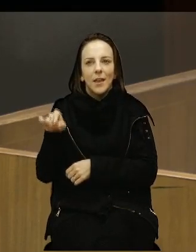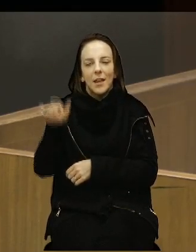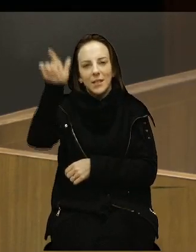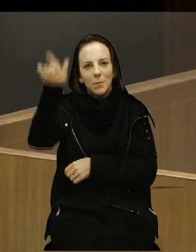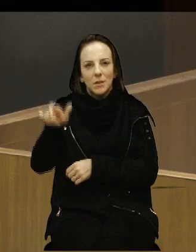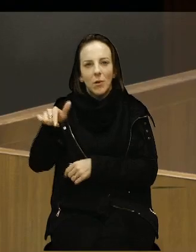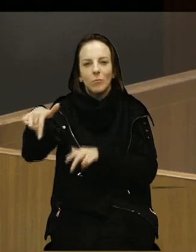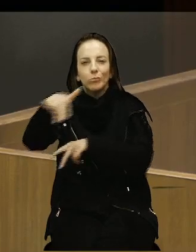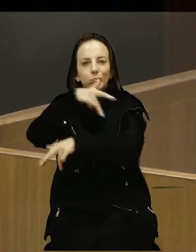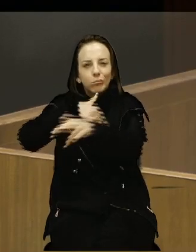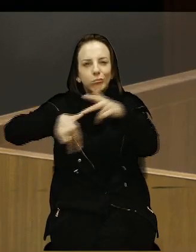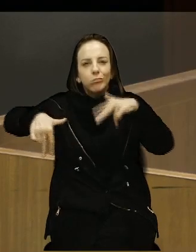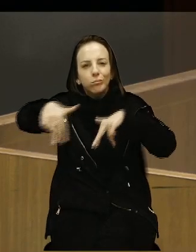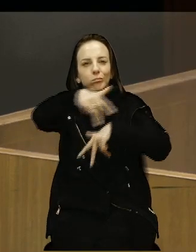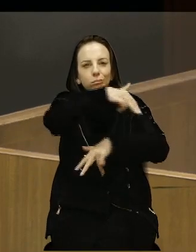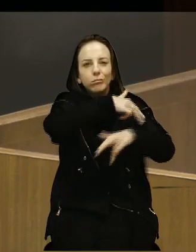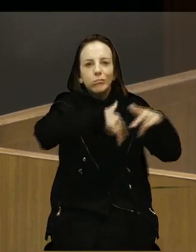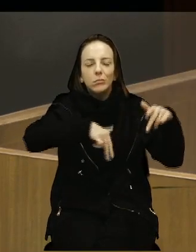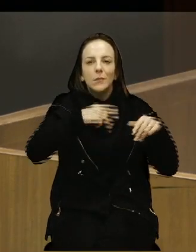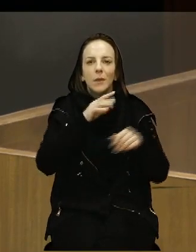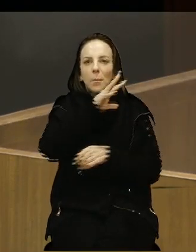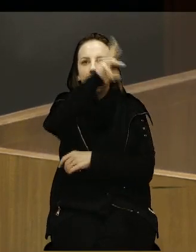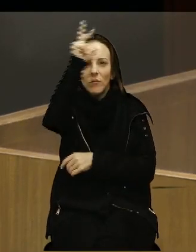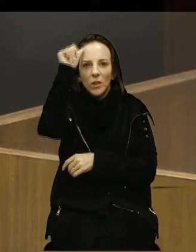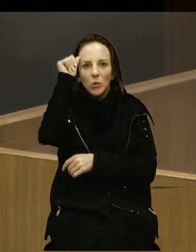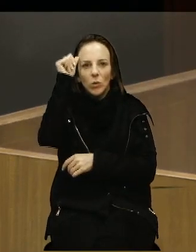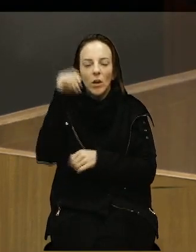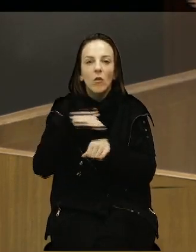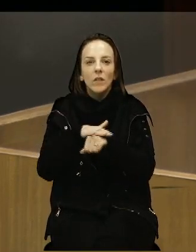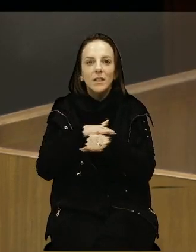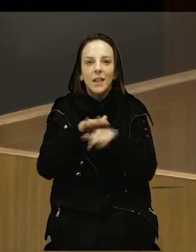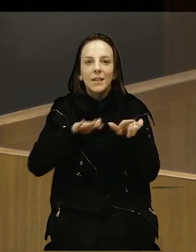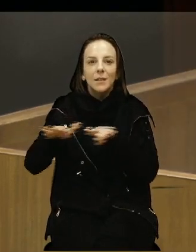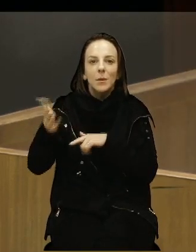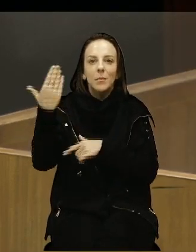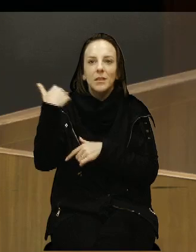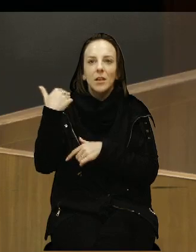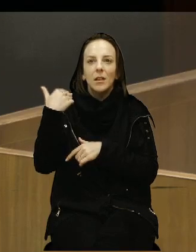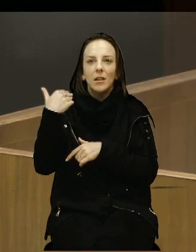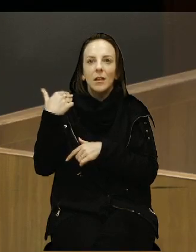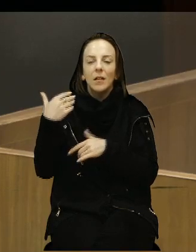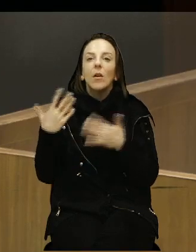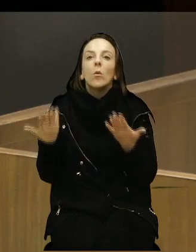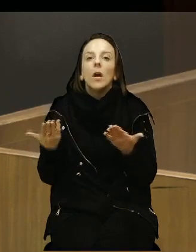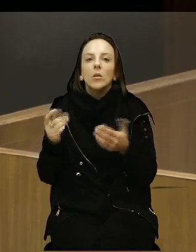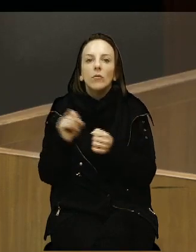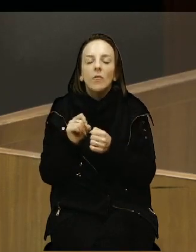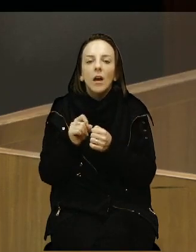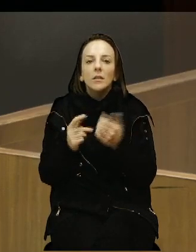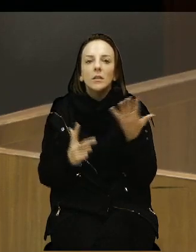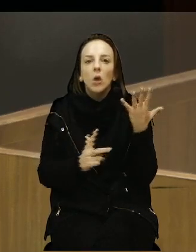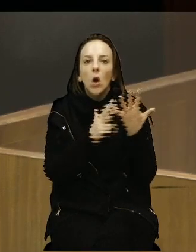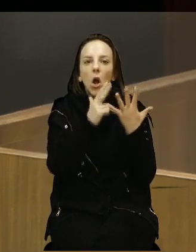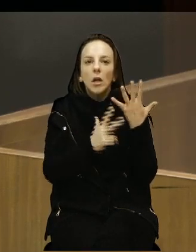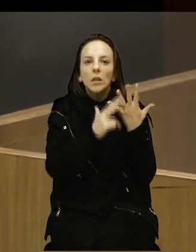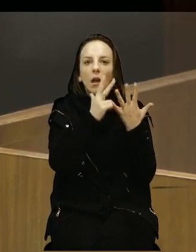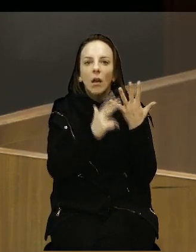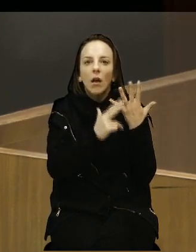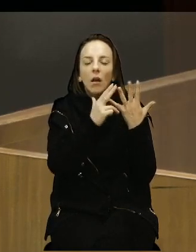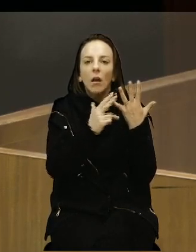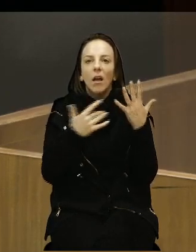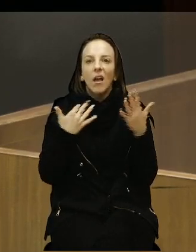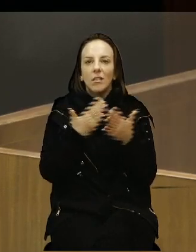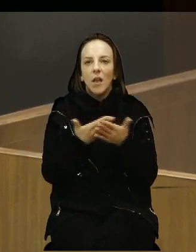cidadão circulando pela prefeitura e conversei com ele a semana passada, vai ser feito quando a poda das árvores? E até agora nada, está